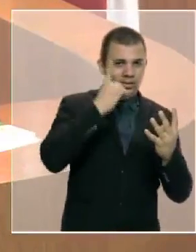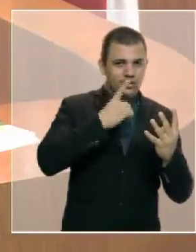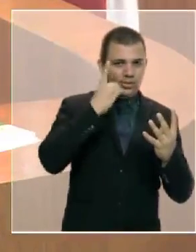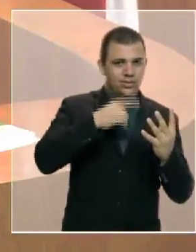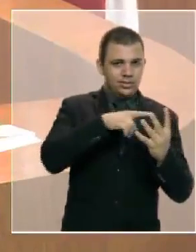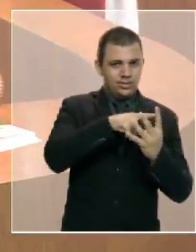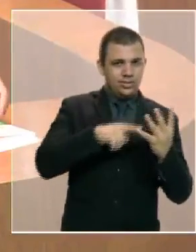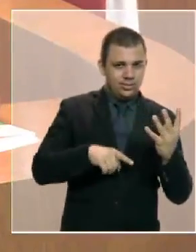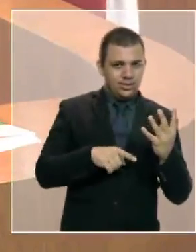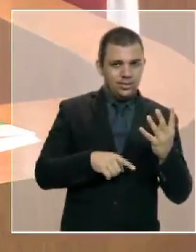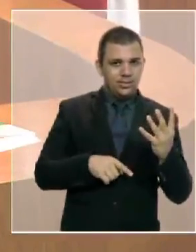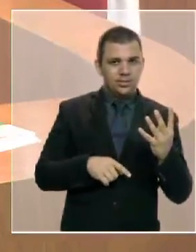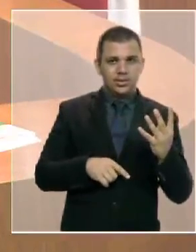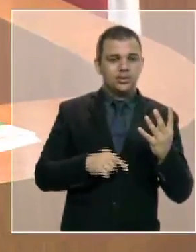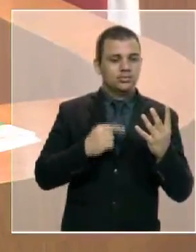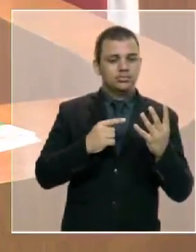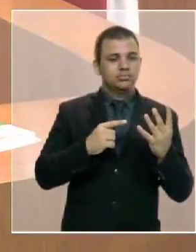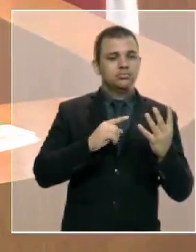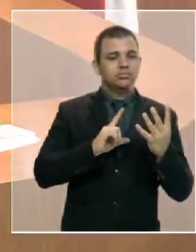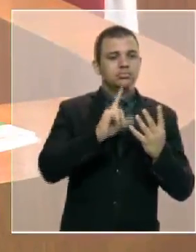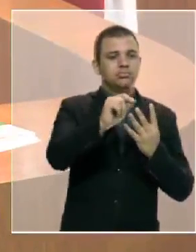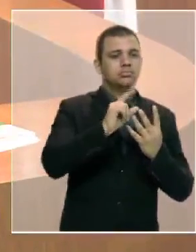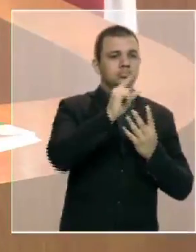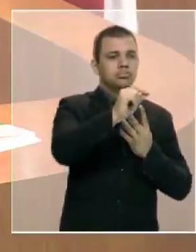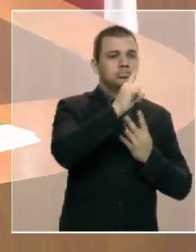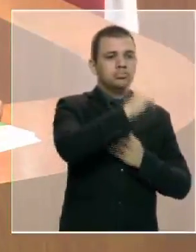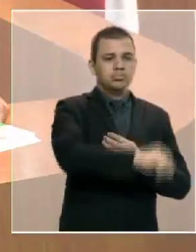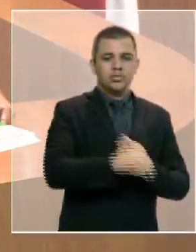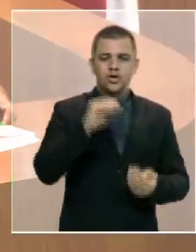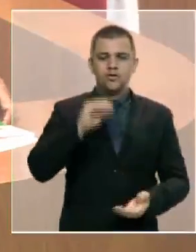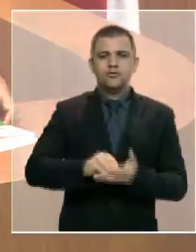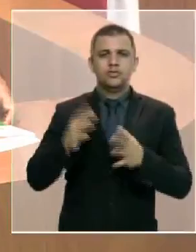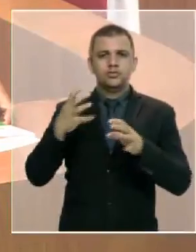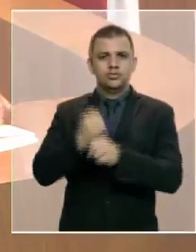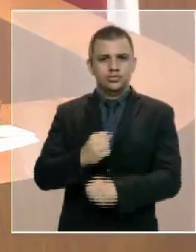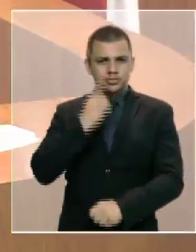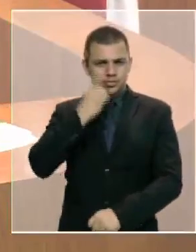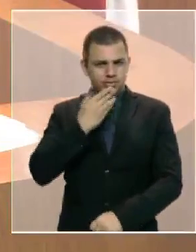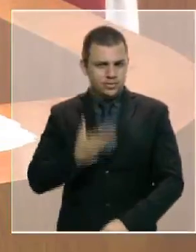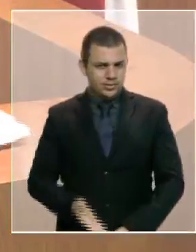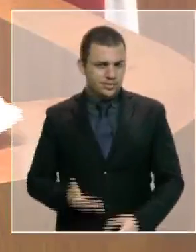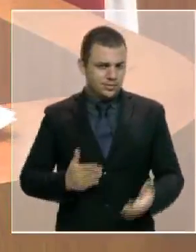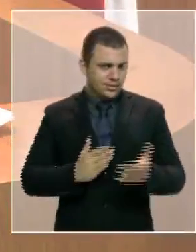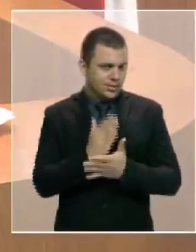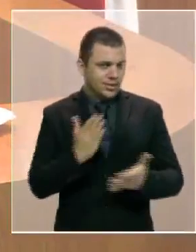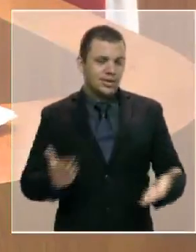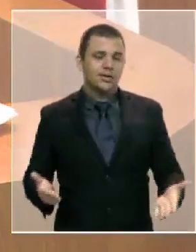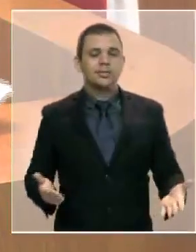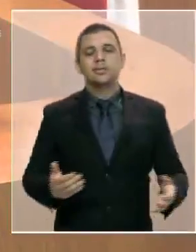quórum para ele aprovar as suas demandas aqui nesta casa. Meu muito obrigado, senhor presidente. Meu muito obrigado, colega.